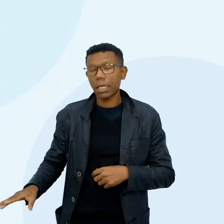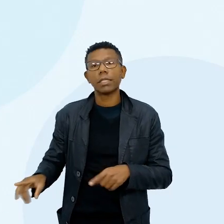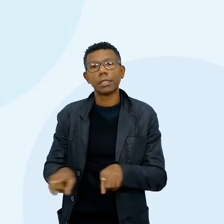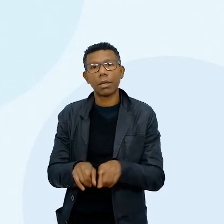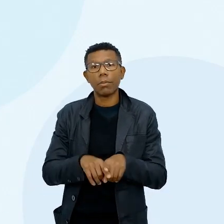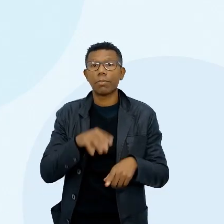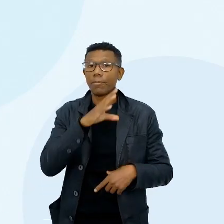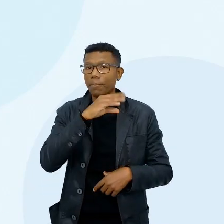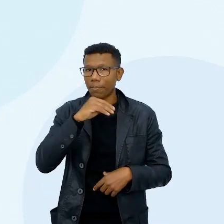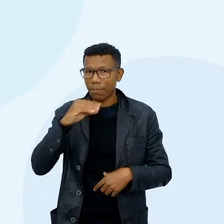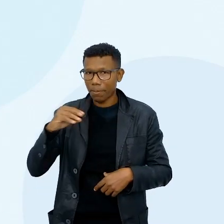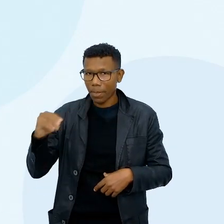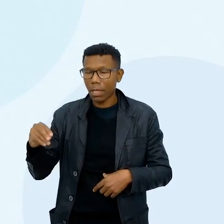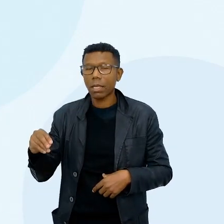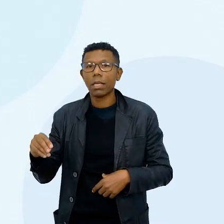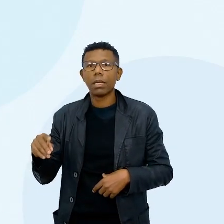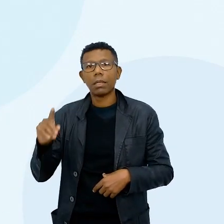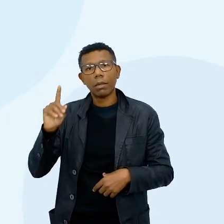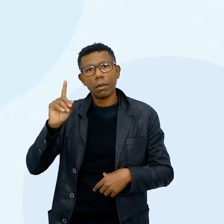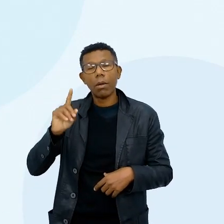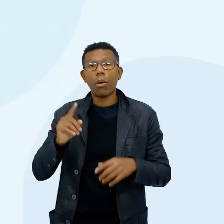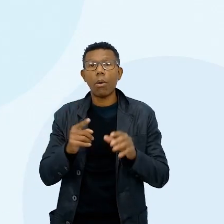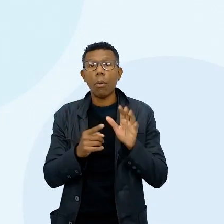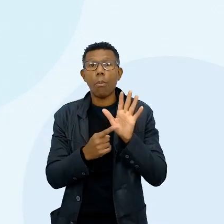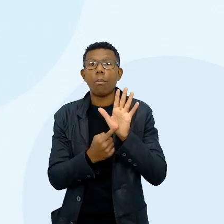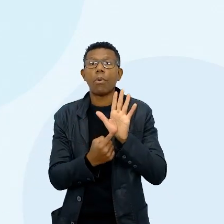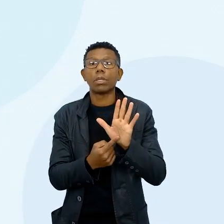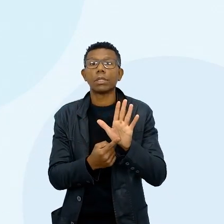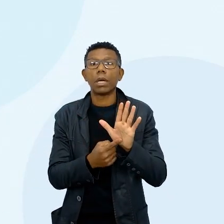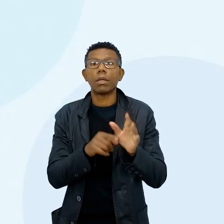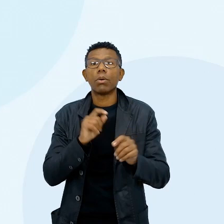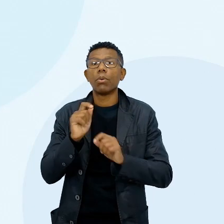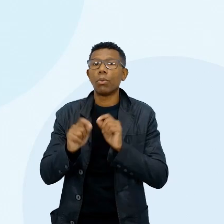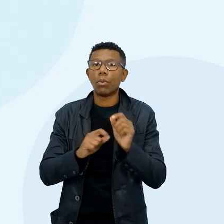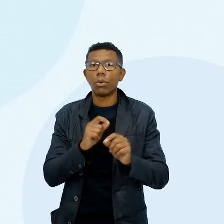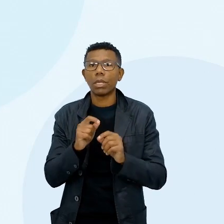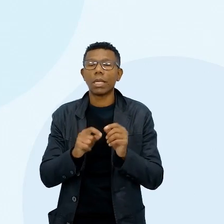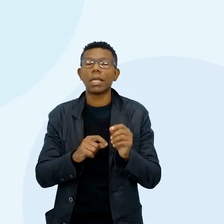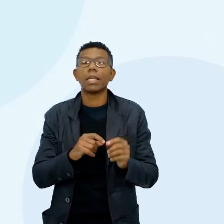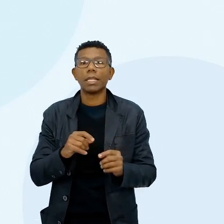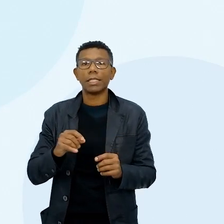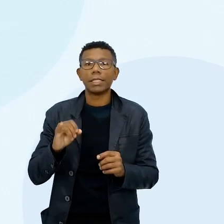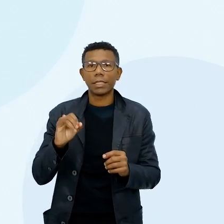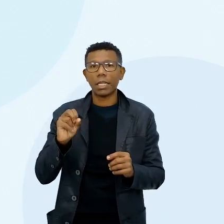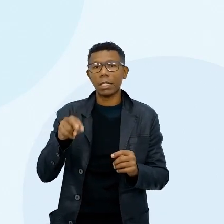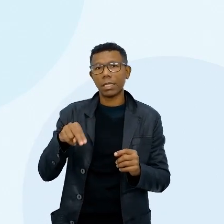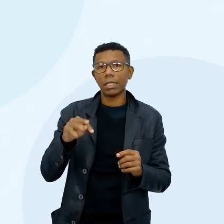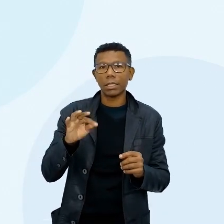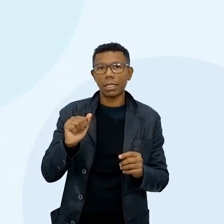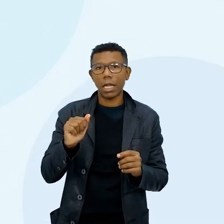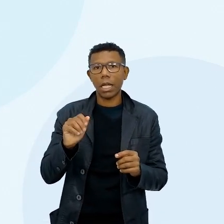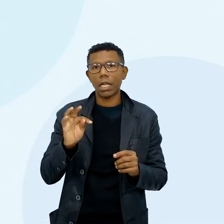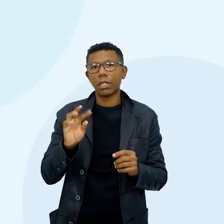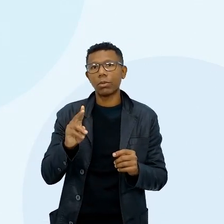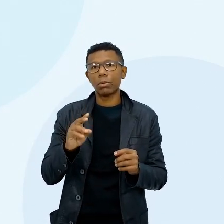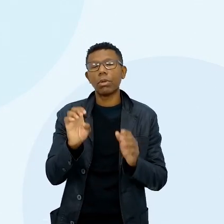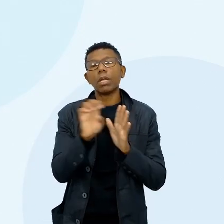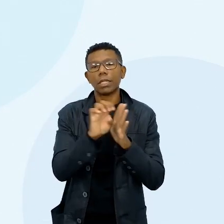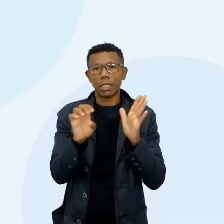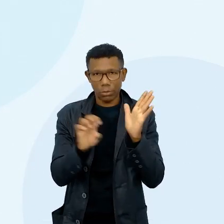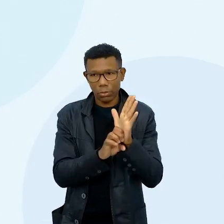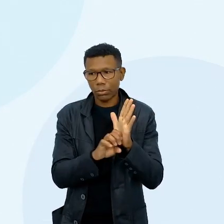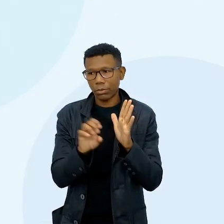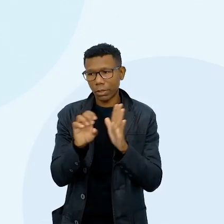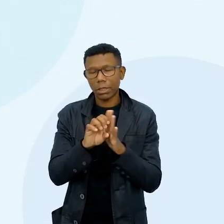foi pensado, foi publicado o Estatuto da Criança e do Adolescente no ano de 1990, que